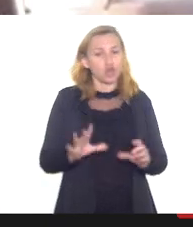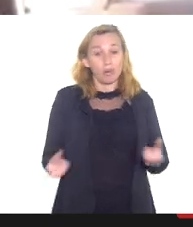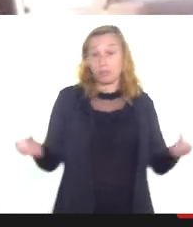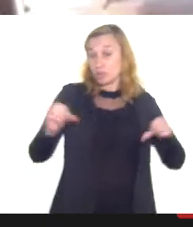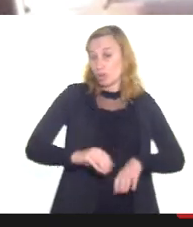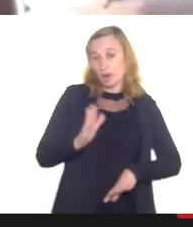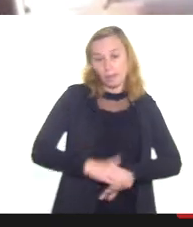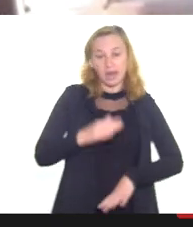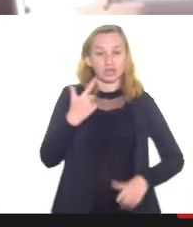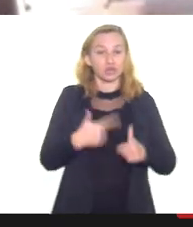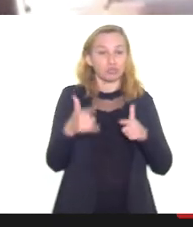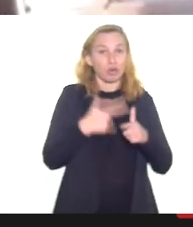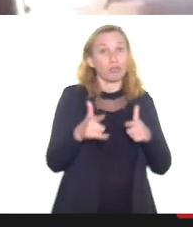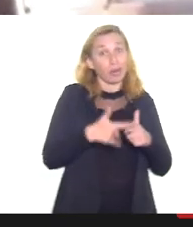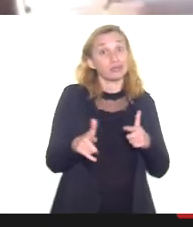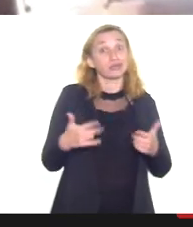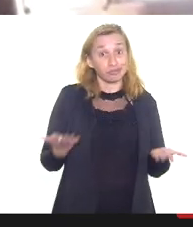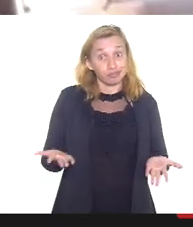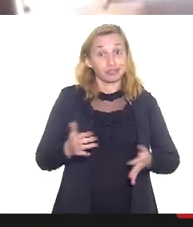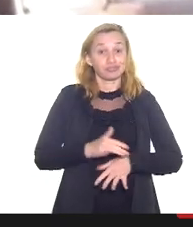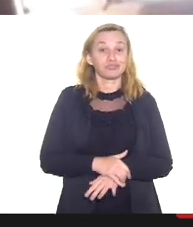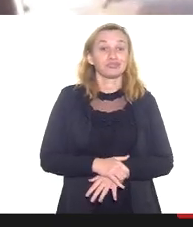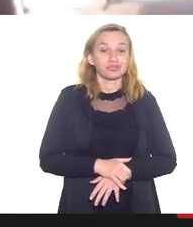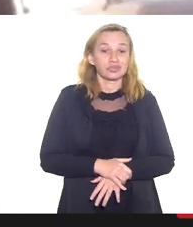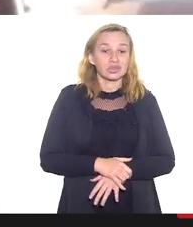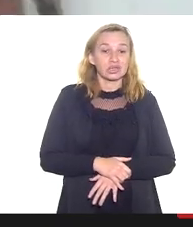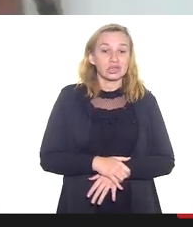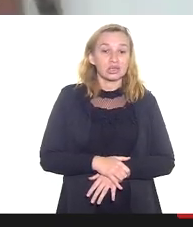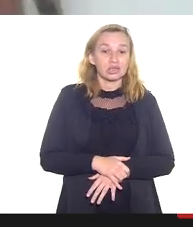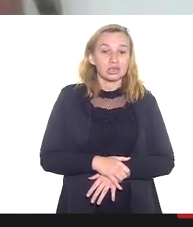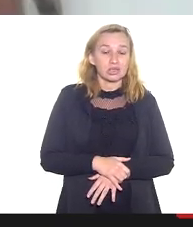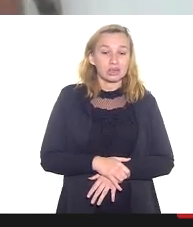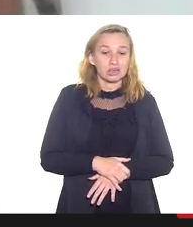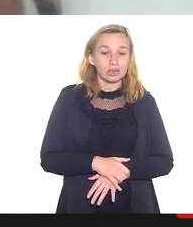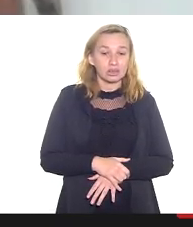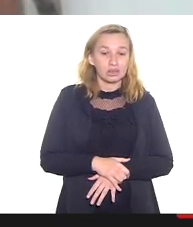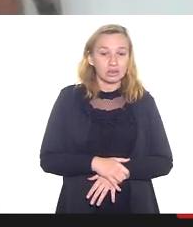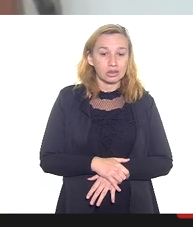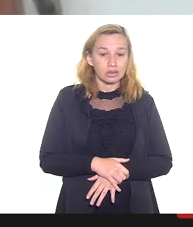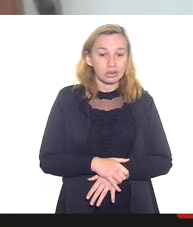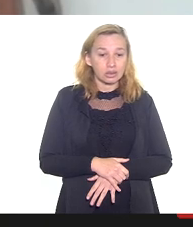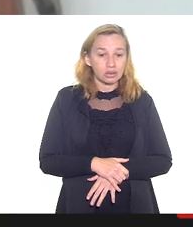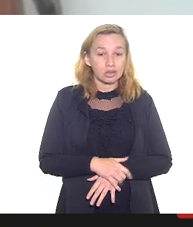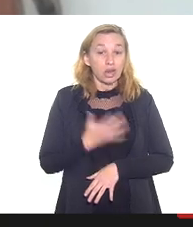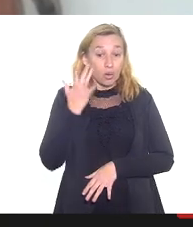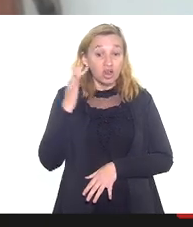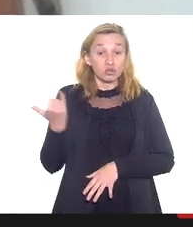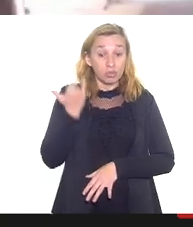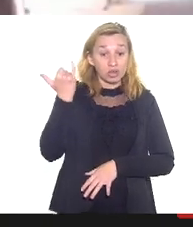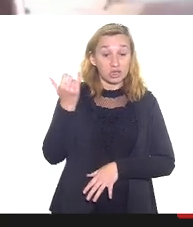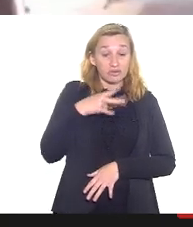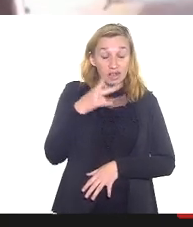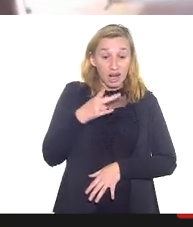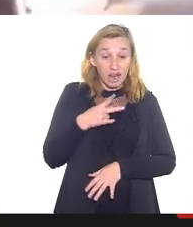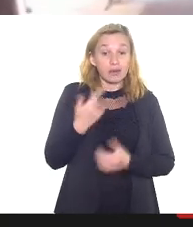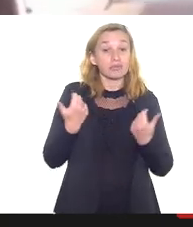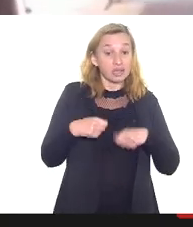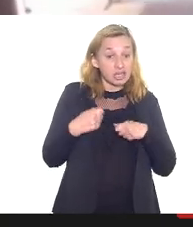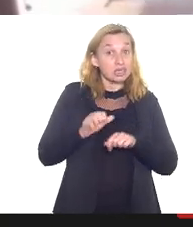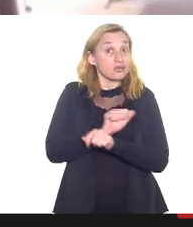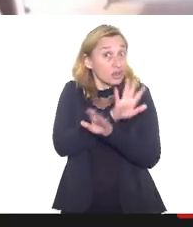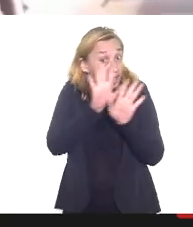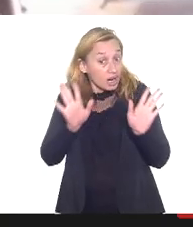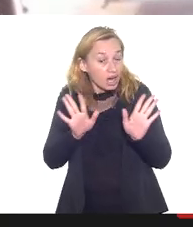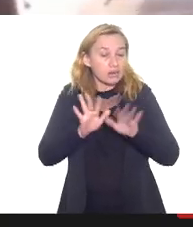os problemas que a gente já tem nesse nível de ensino. Então, acho que isso é importante de dizer, porque é preciso que fique